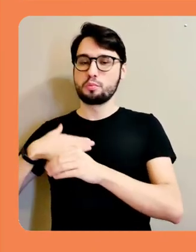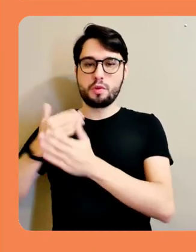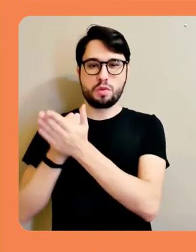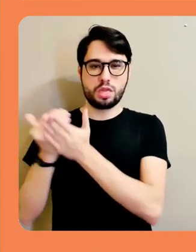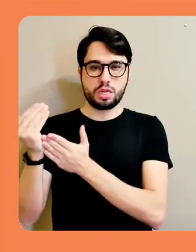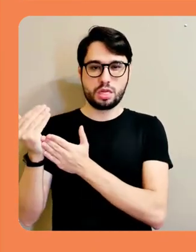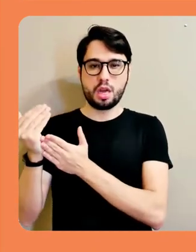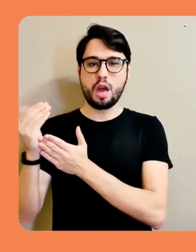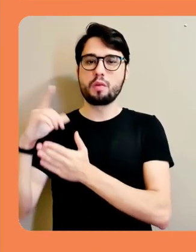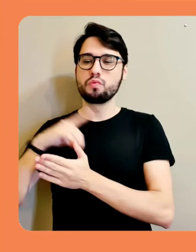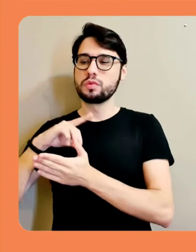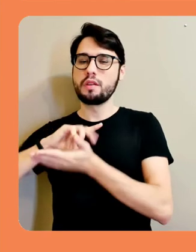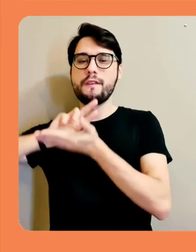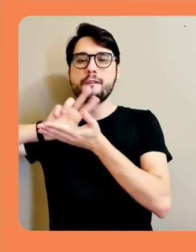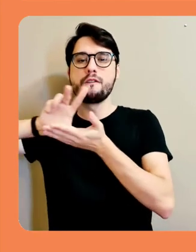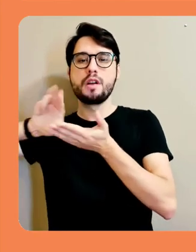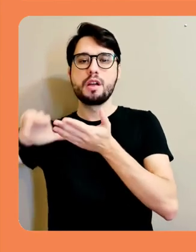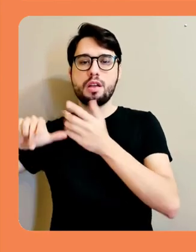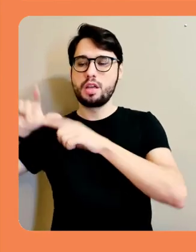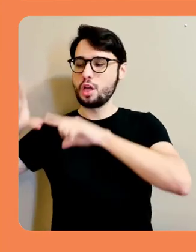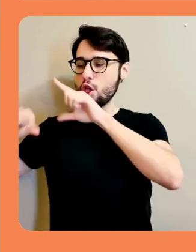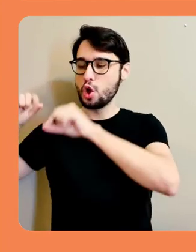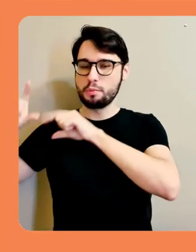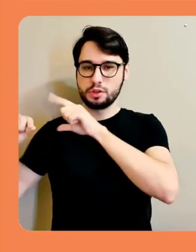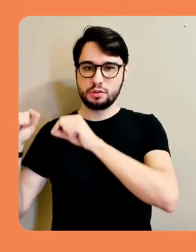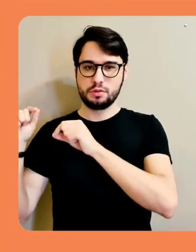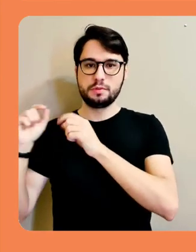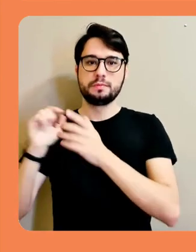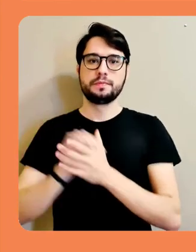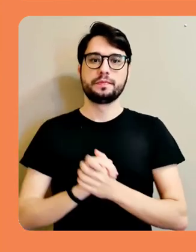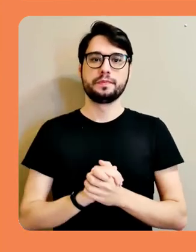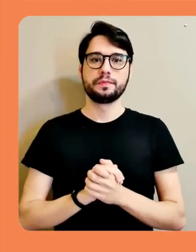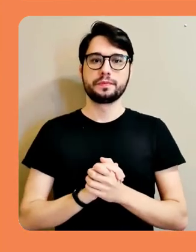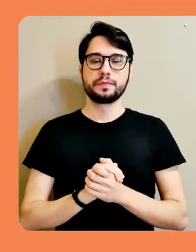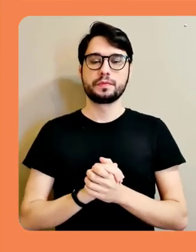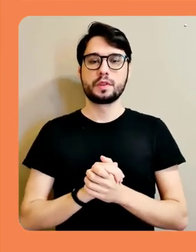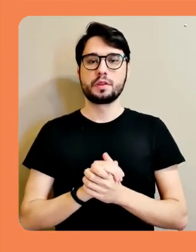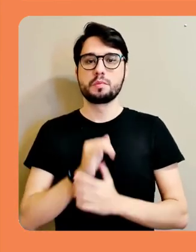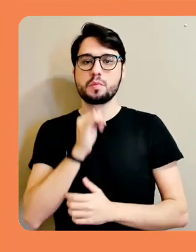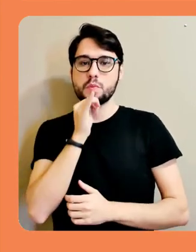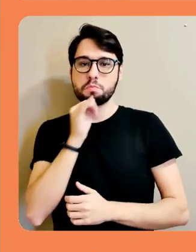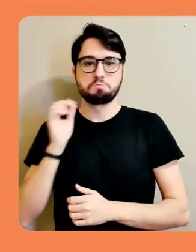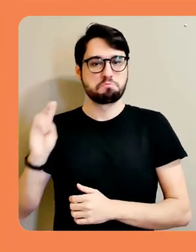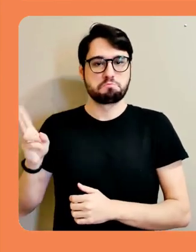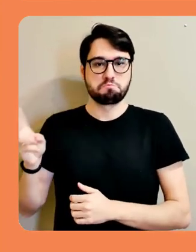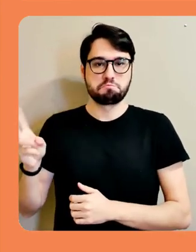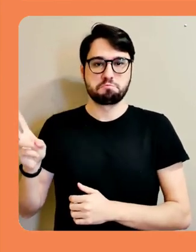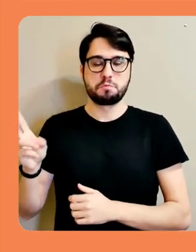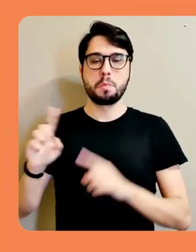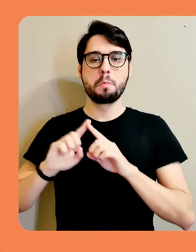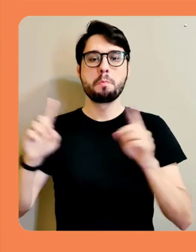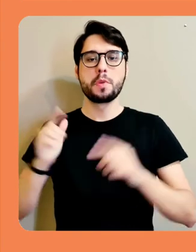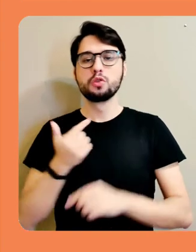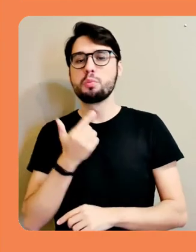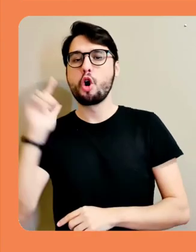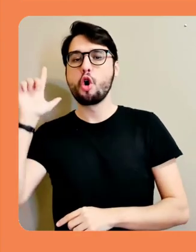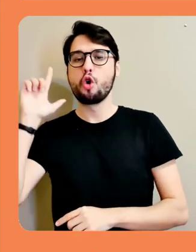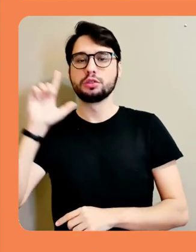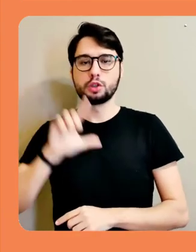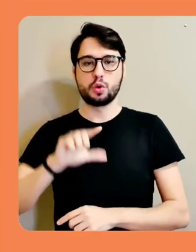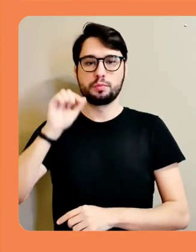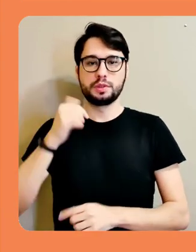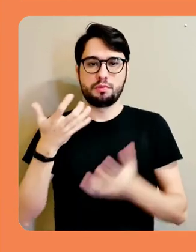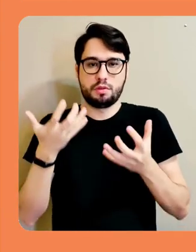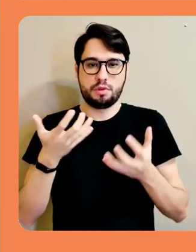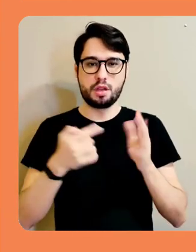aqui eu posso colocar a outras opções né É o e em você pode dar